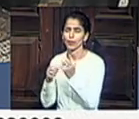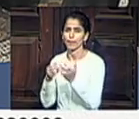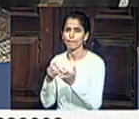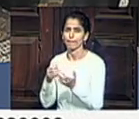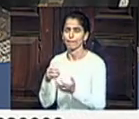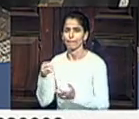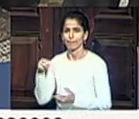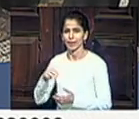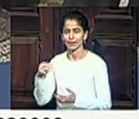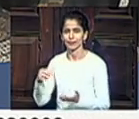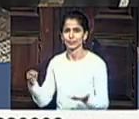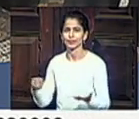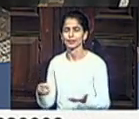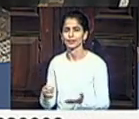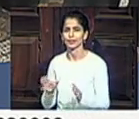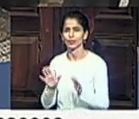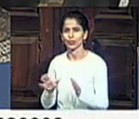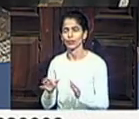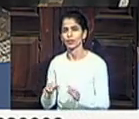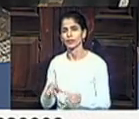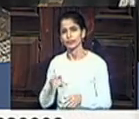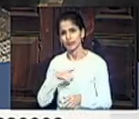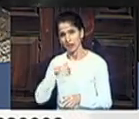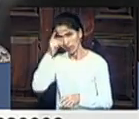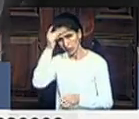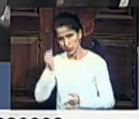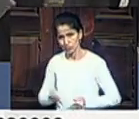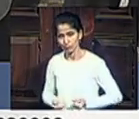que o cidadão que gasta hoje